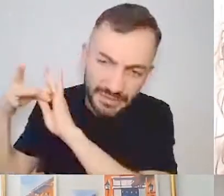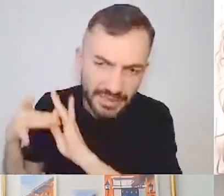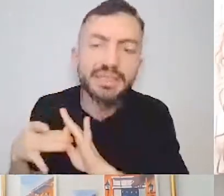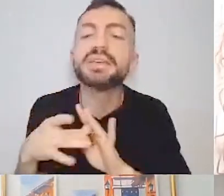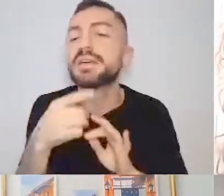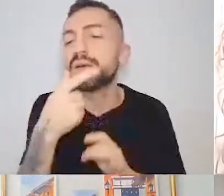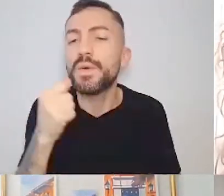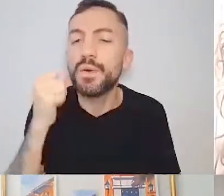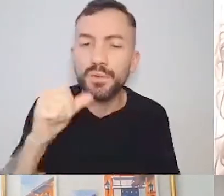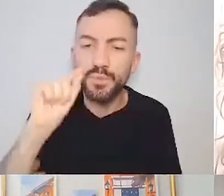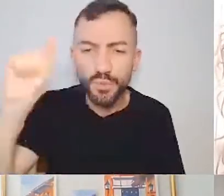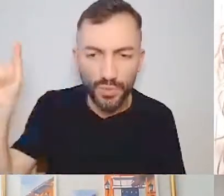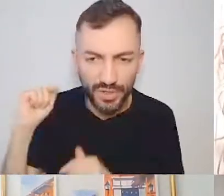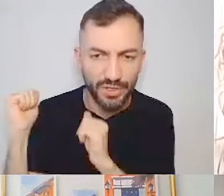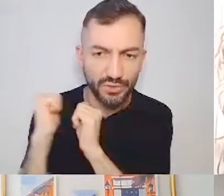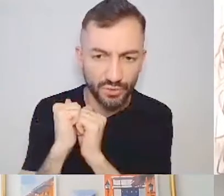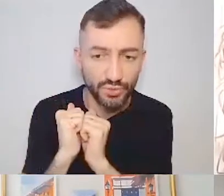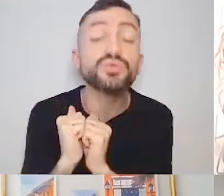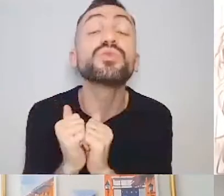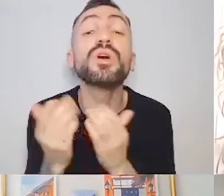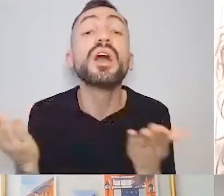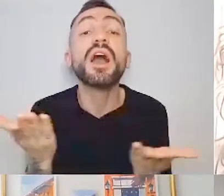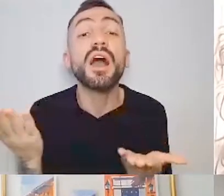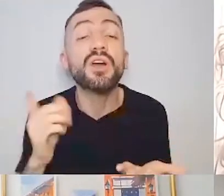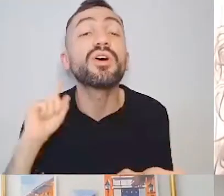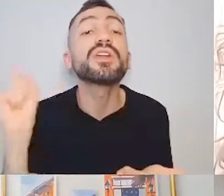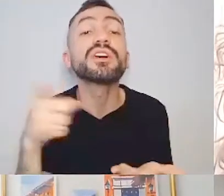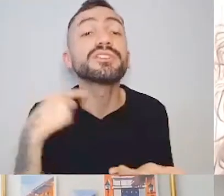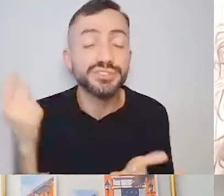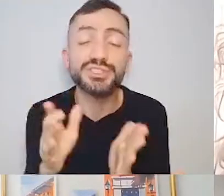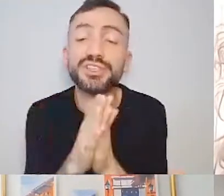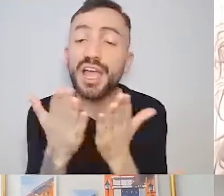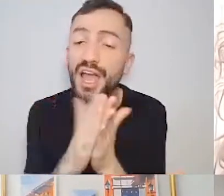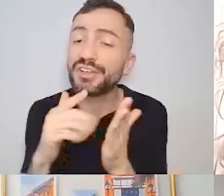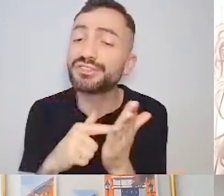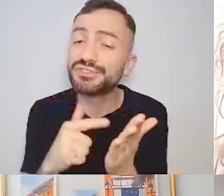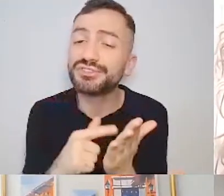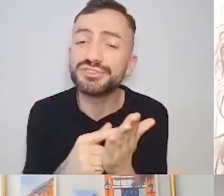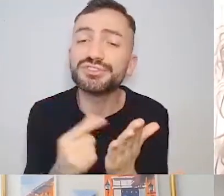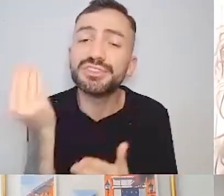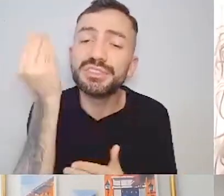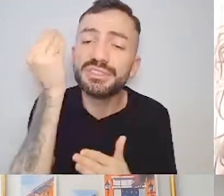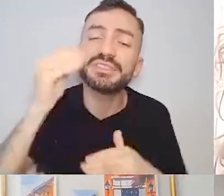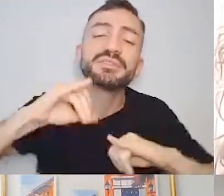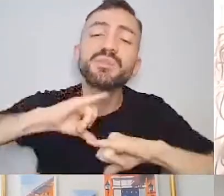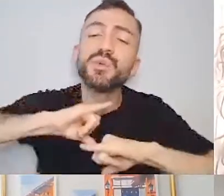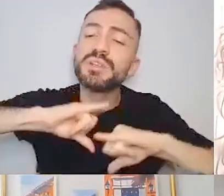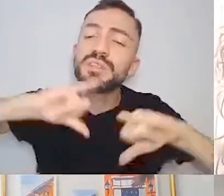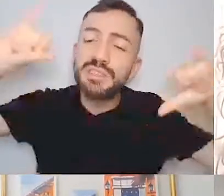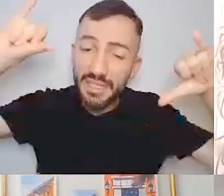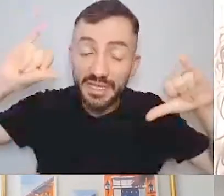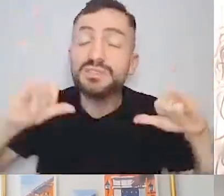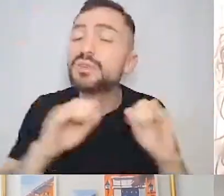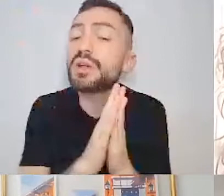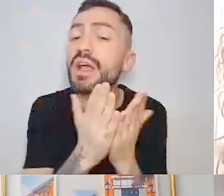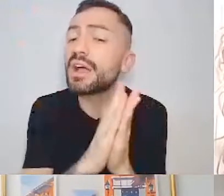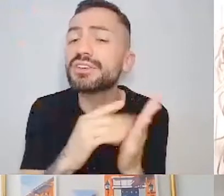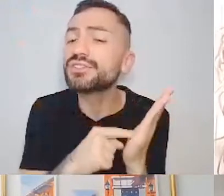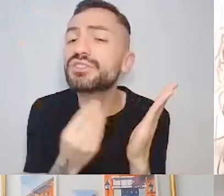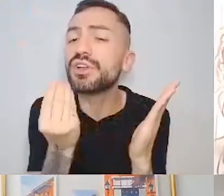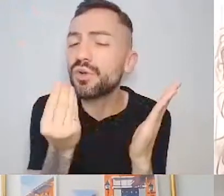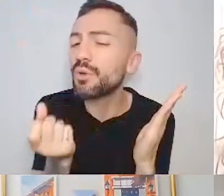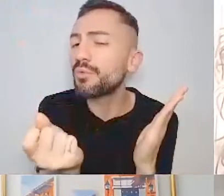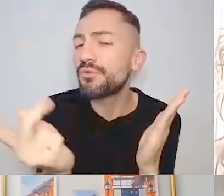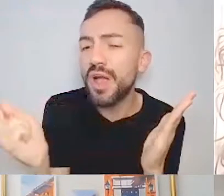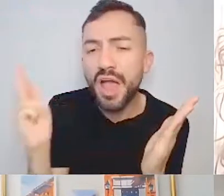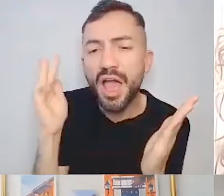parceiros também, nós estamos falando e também publicizando essa cartilha que, como já dito aqui, foi feita a partir de muitas